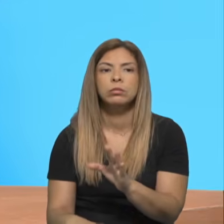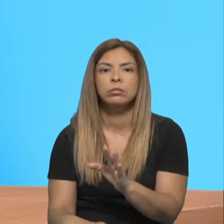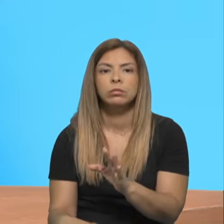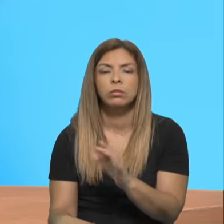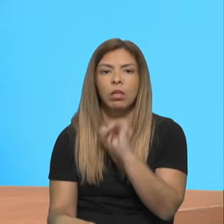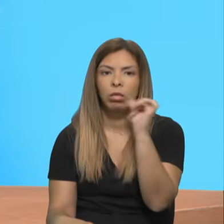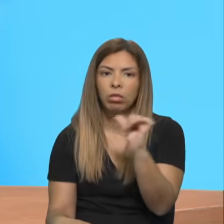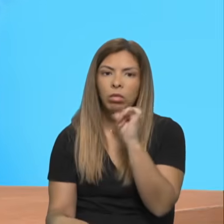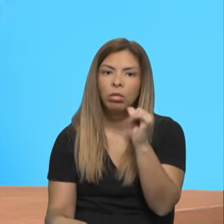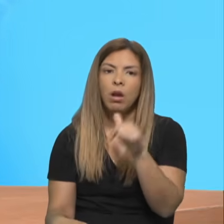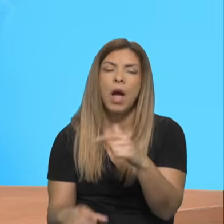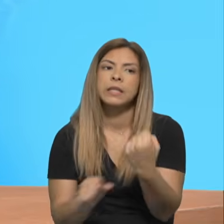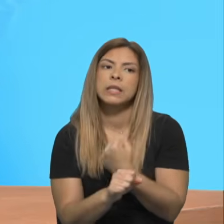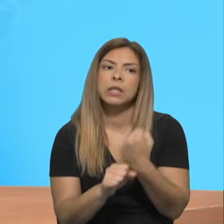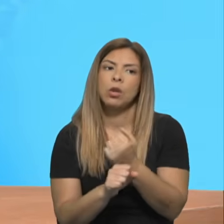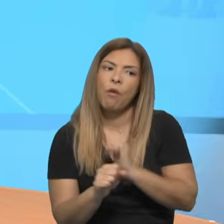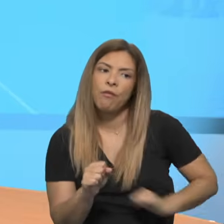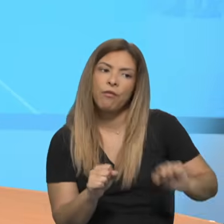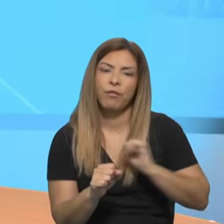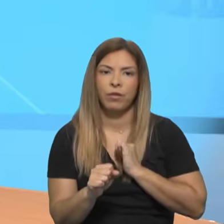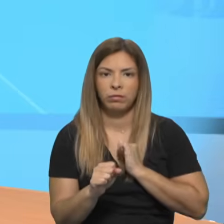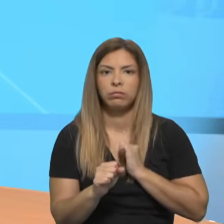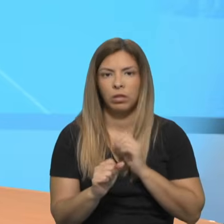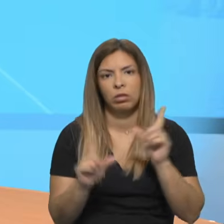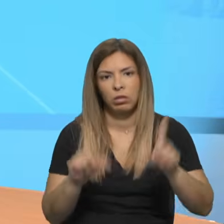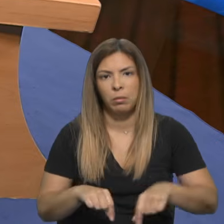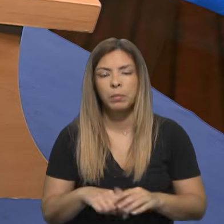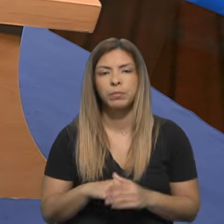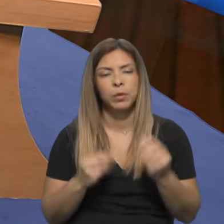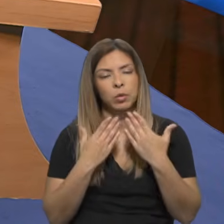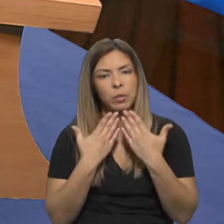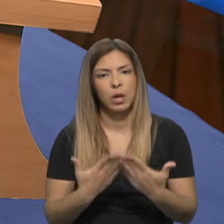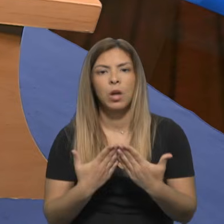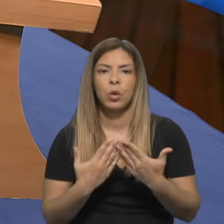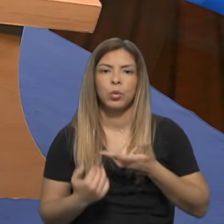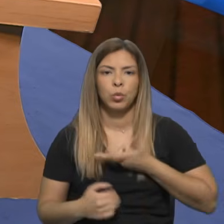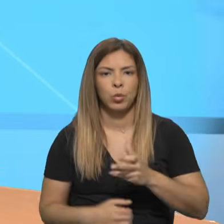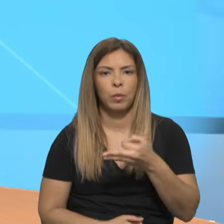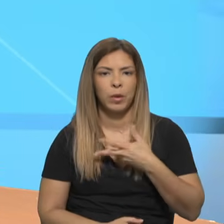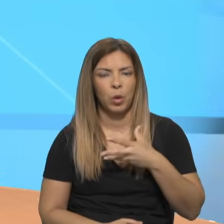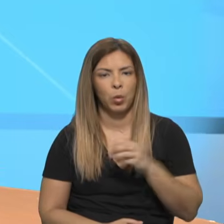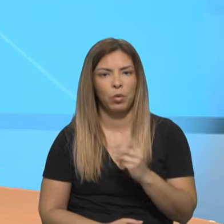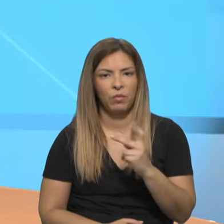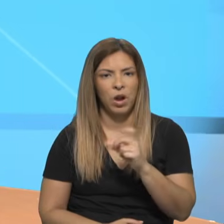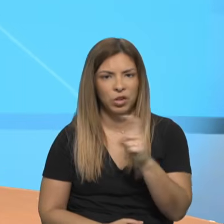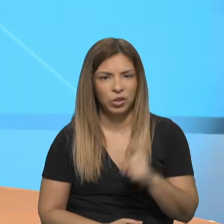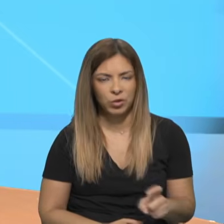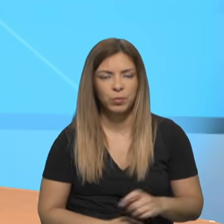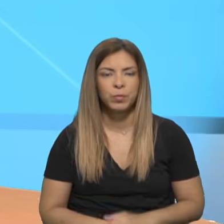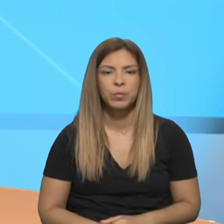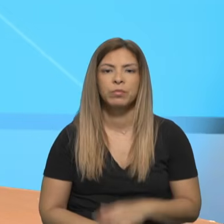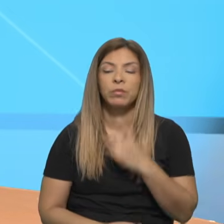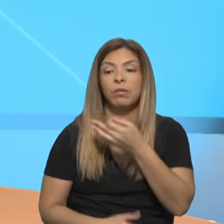nossa ação. Sem dúvida. Fica aí esse apelo. Agradeço, Dr. Pedro Vaz Pato, por ter estado aqui no programa Eclésia, neste contexto